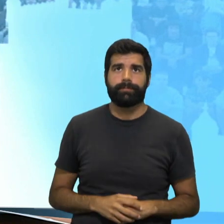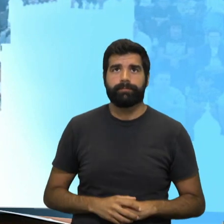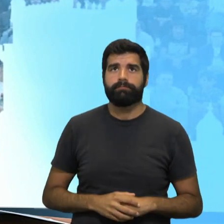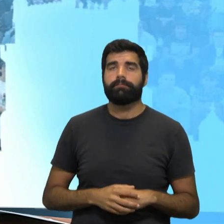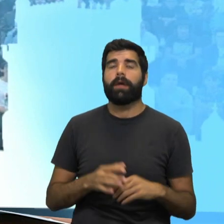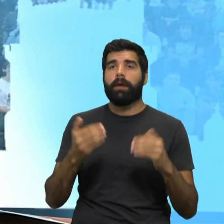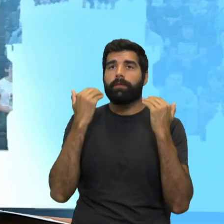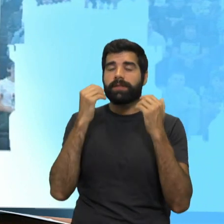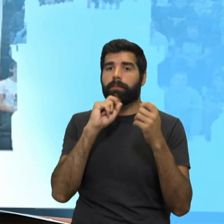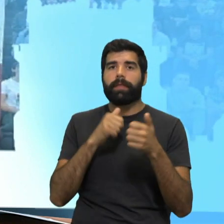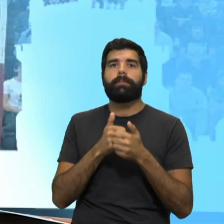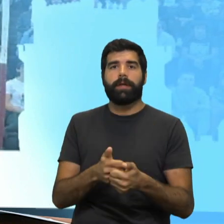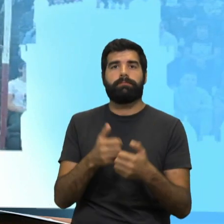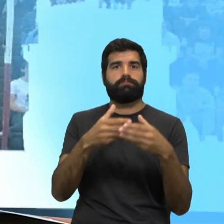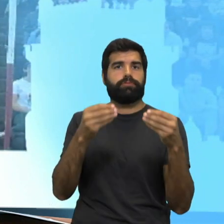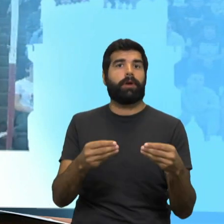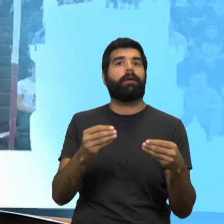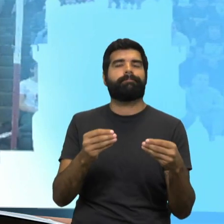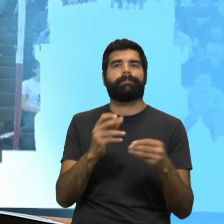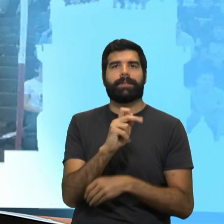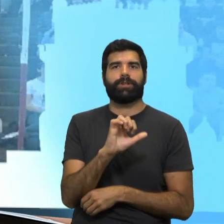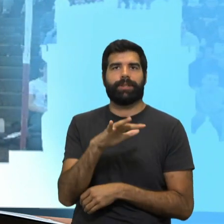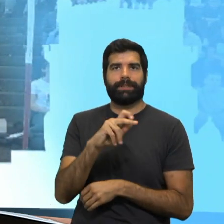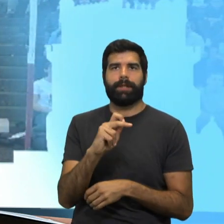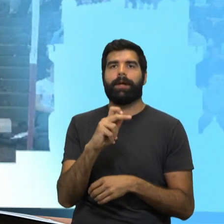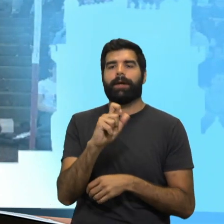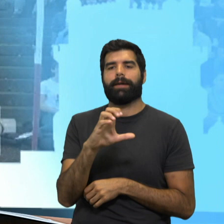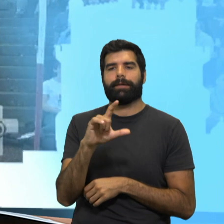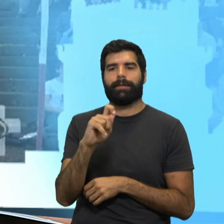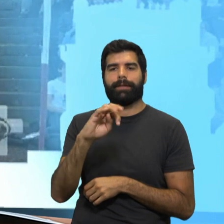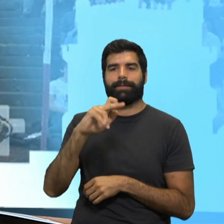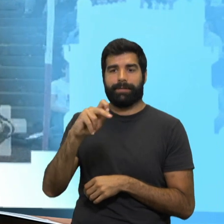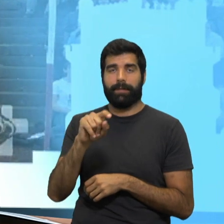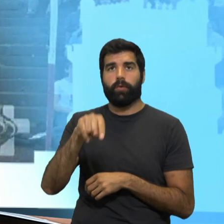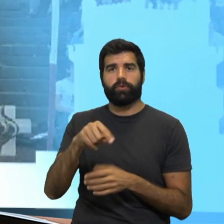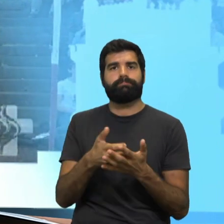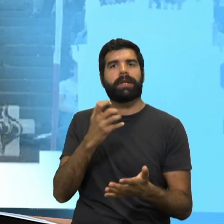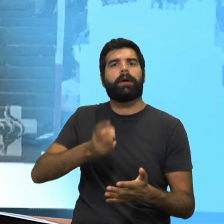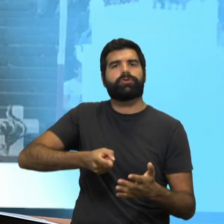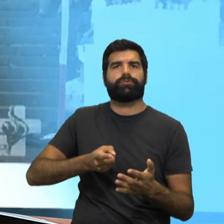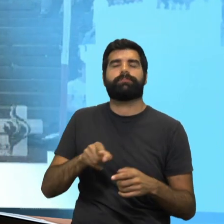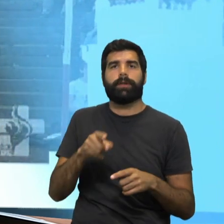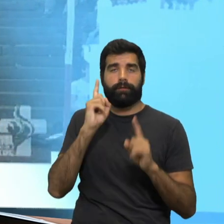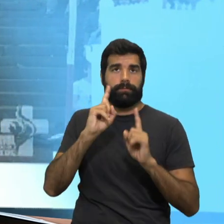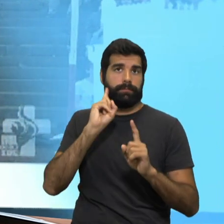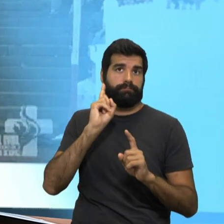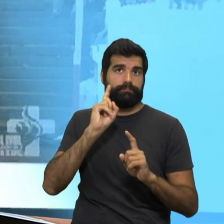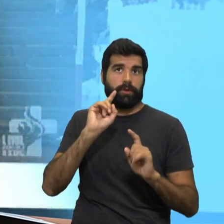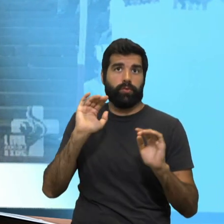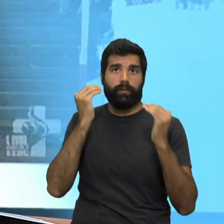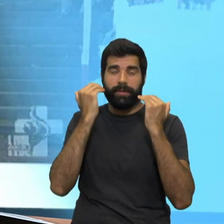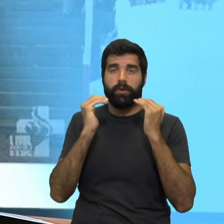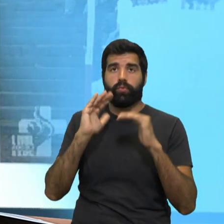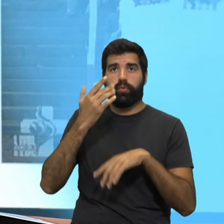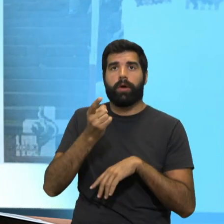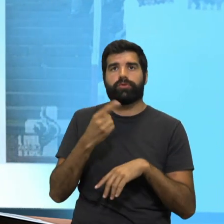Notícias que pode acompanhar no portal da agência Eclésia. Destacamos agora os dados fundamentais do relatório 2023